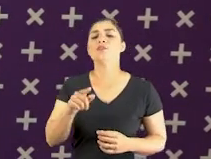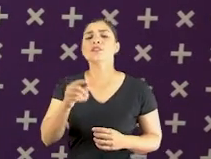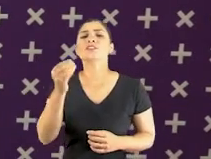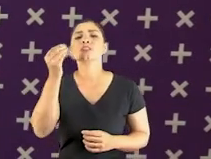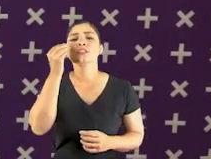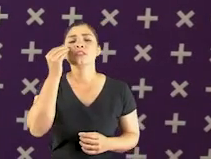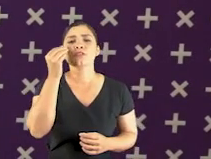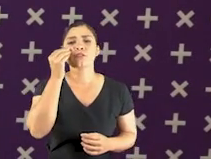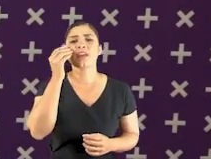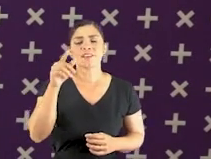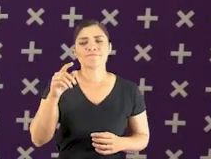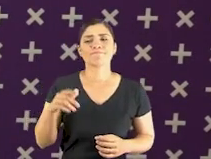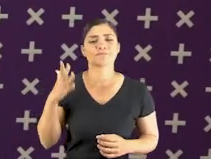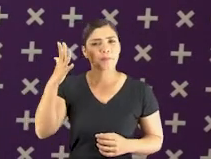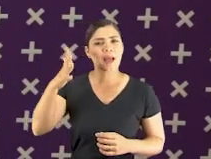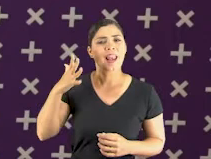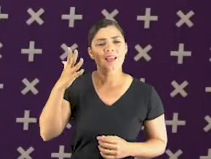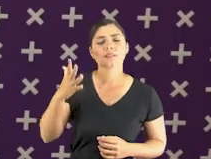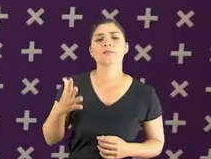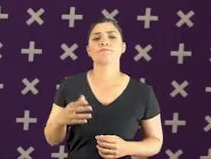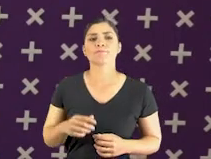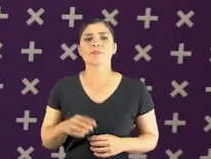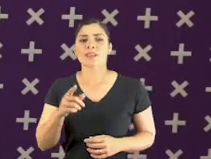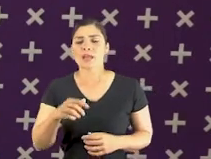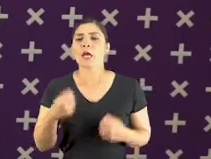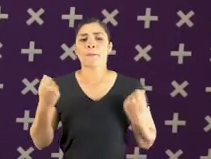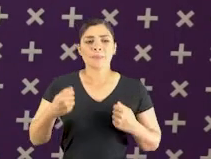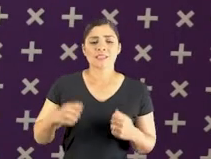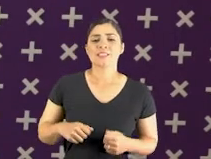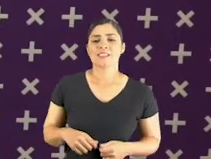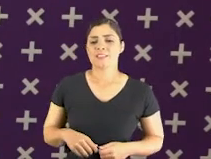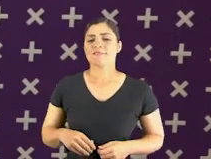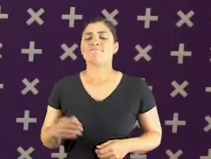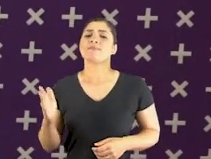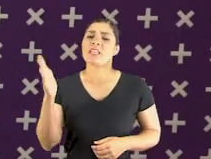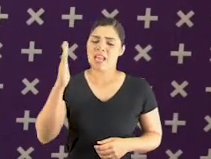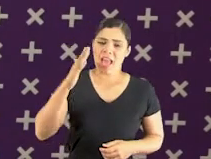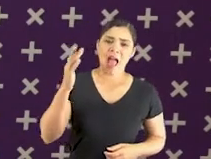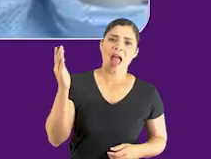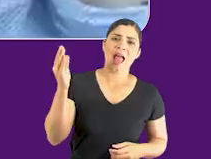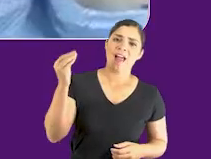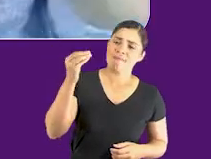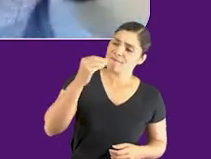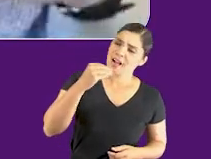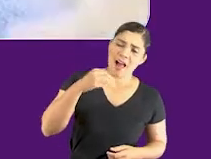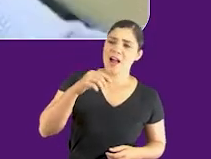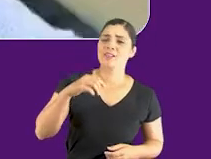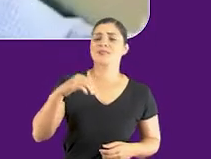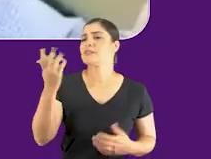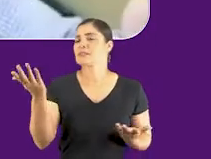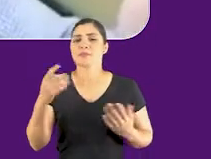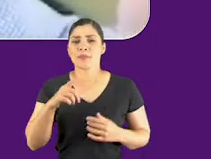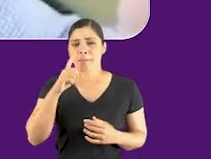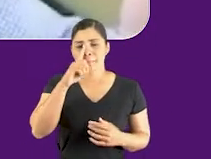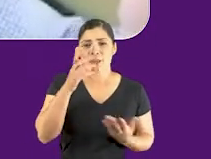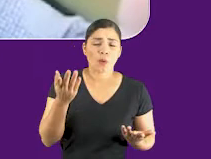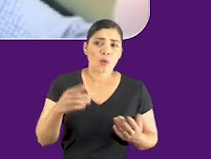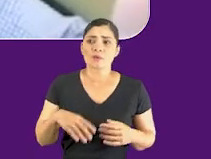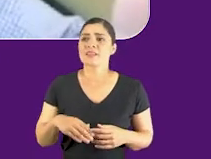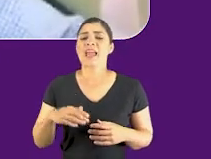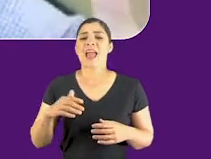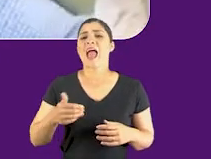quase que endeusar o fracasso para aprender rápida nós vamos tomar muito cuidado com isso porque nós trabalhamos em